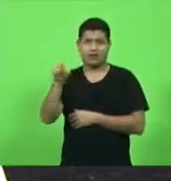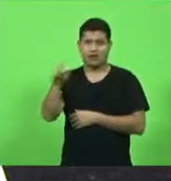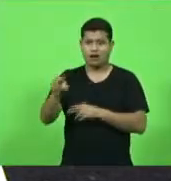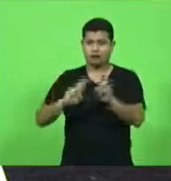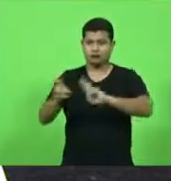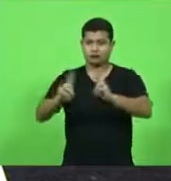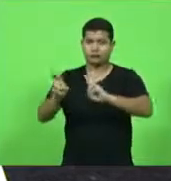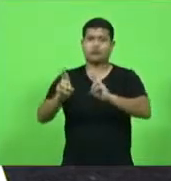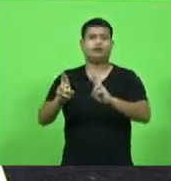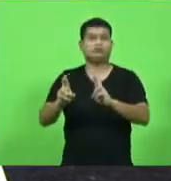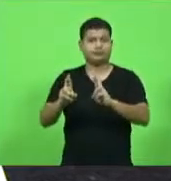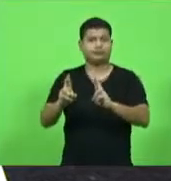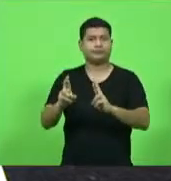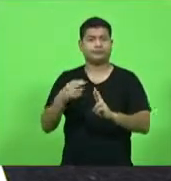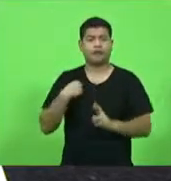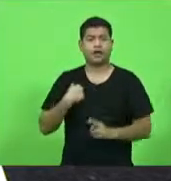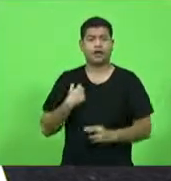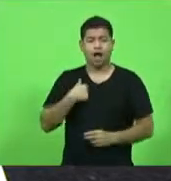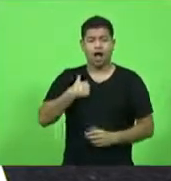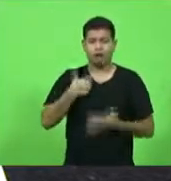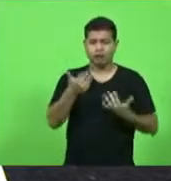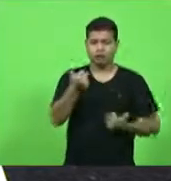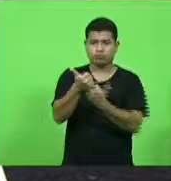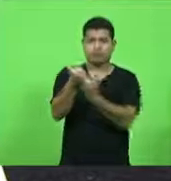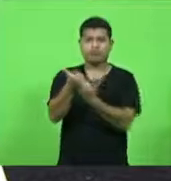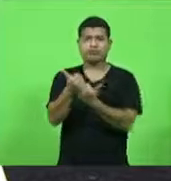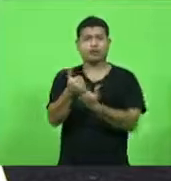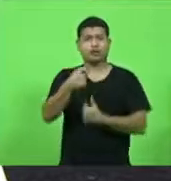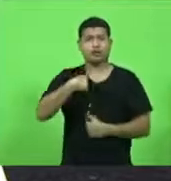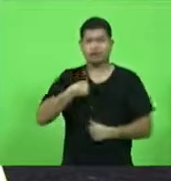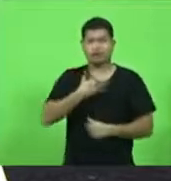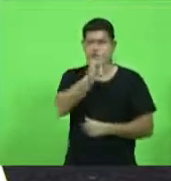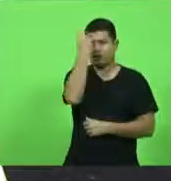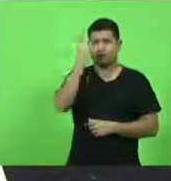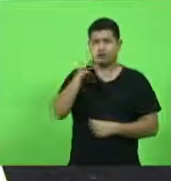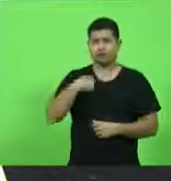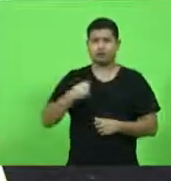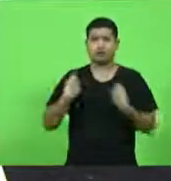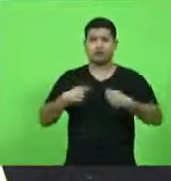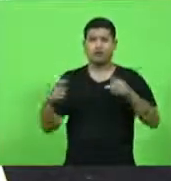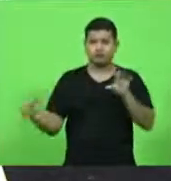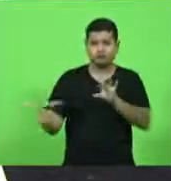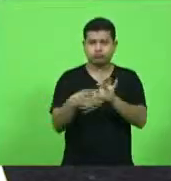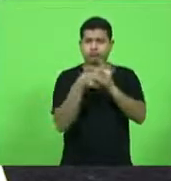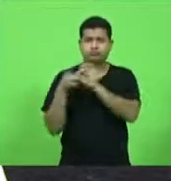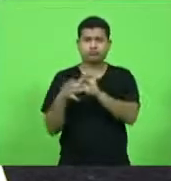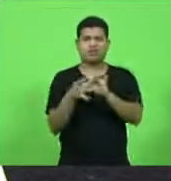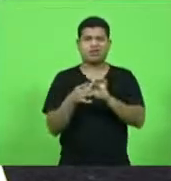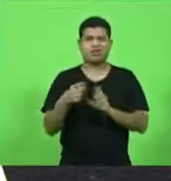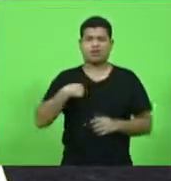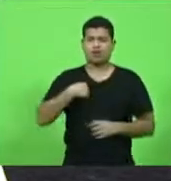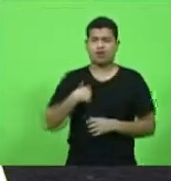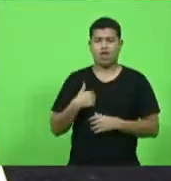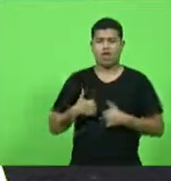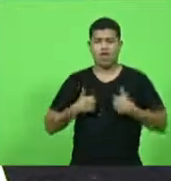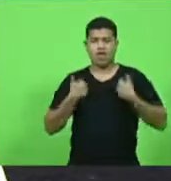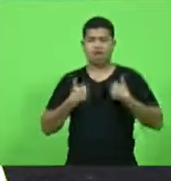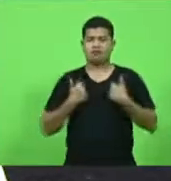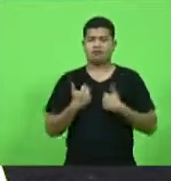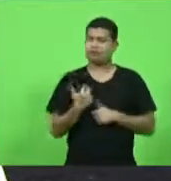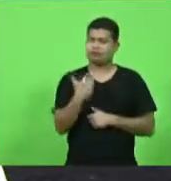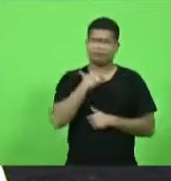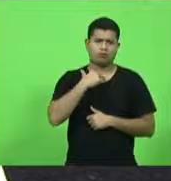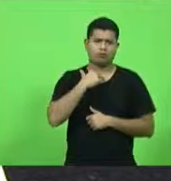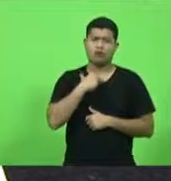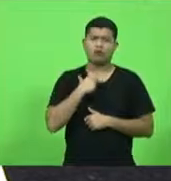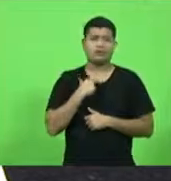não poderia deixar de passar em branco para que a gente possa nos irmanar. Nós não podemos ter vaidade de deputados, nós precisamos que, quanto